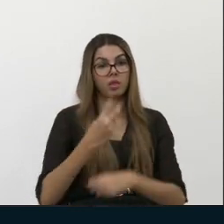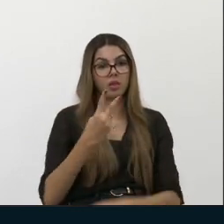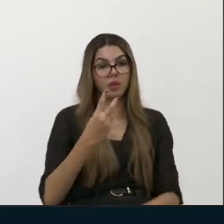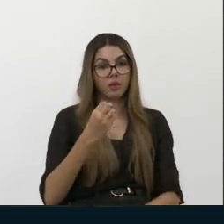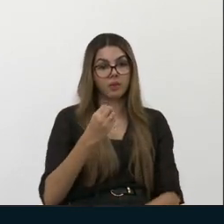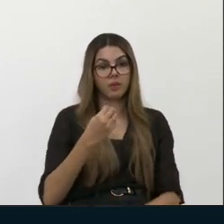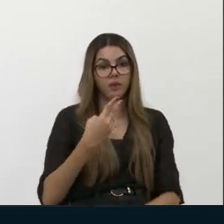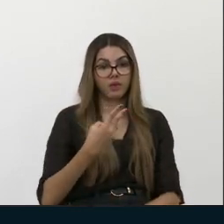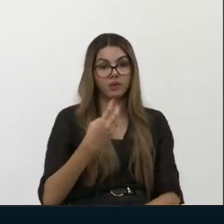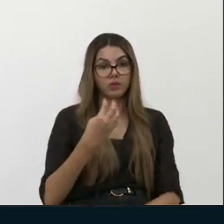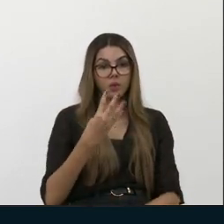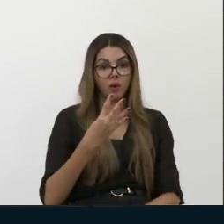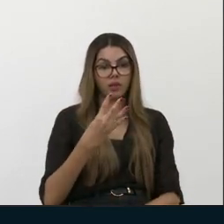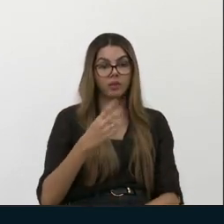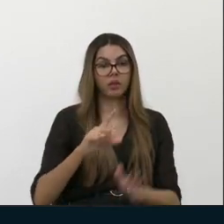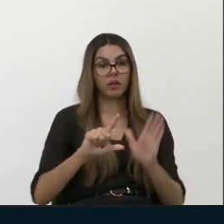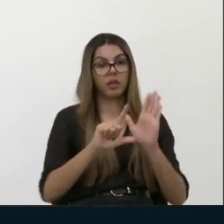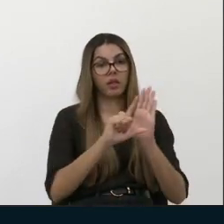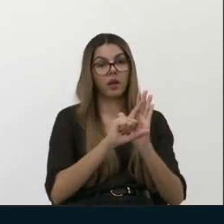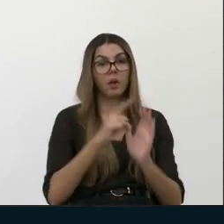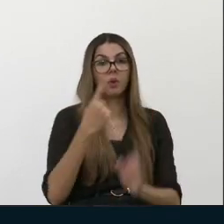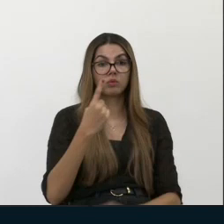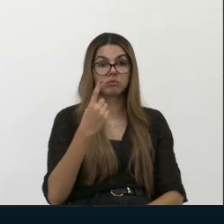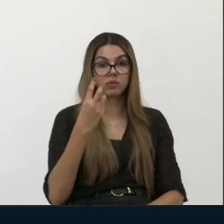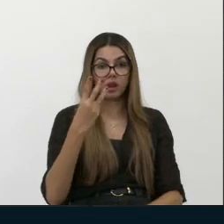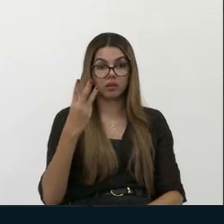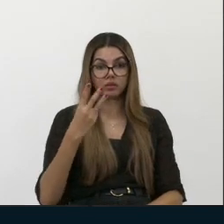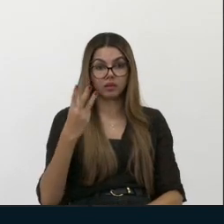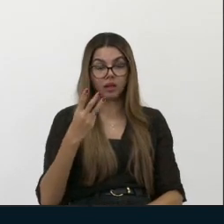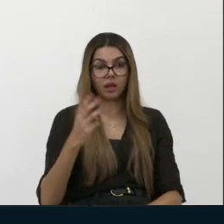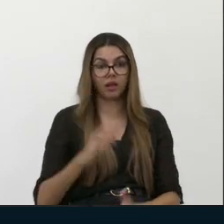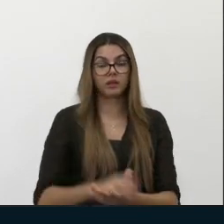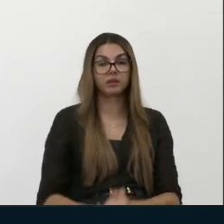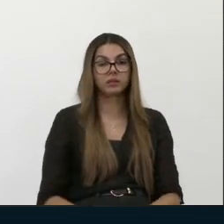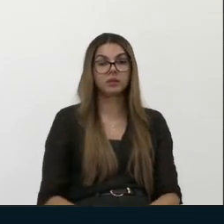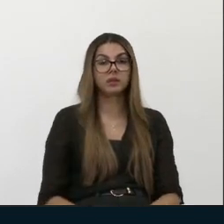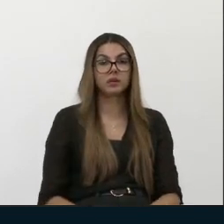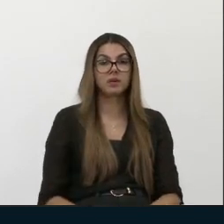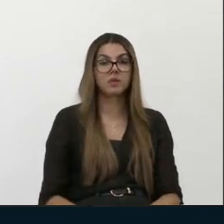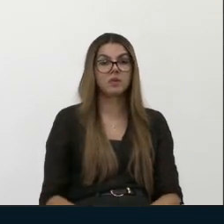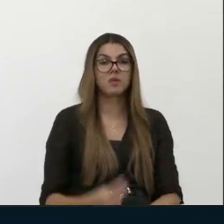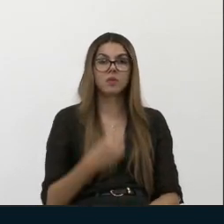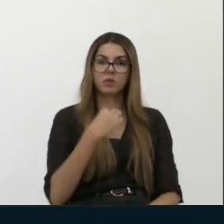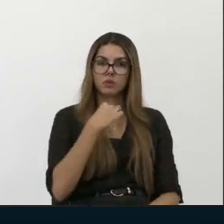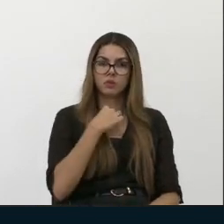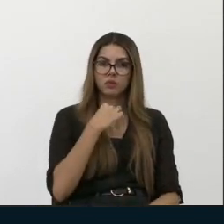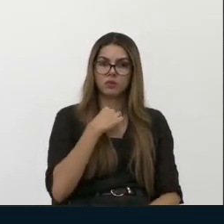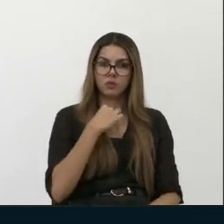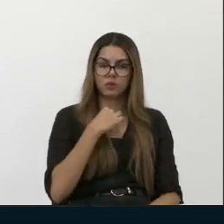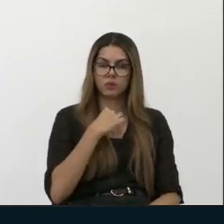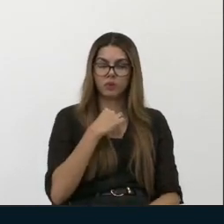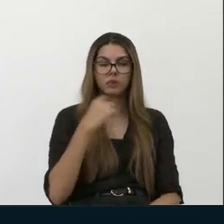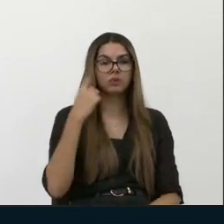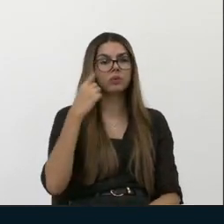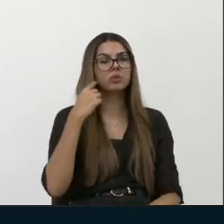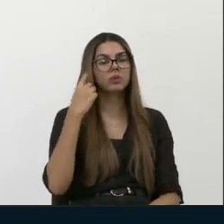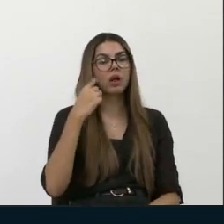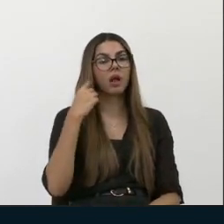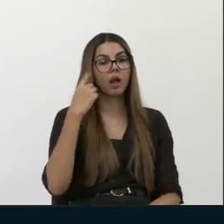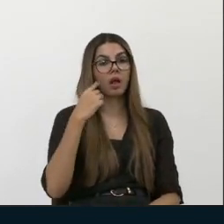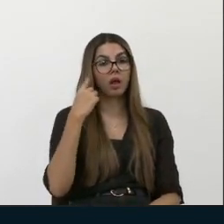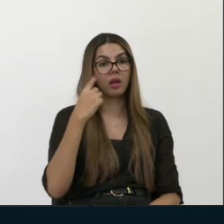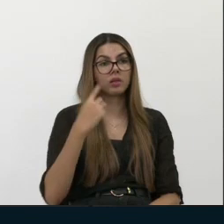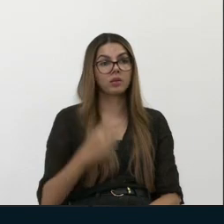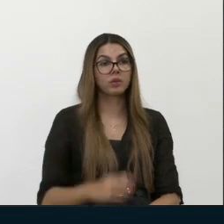no artigo 133 da Constituição Federal que é indispensável o advogado da aplicação da justiça, que o